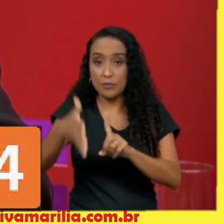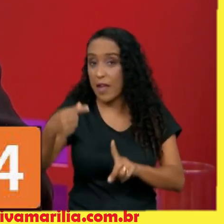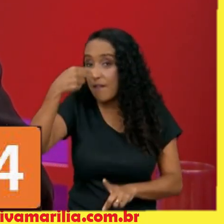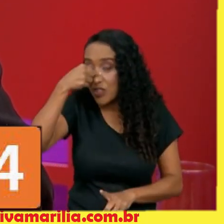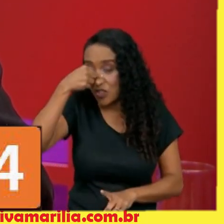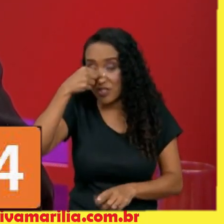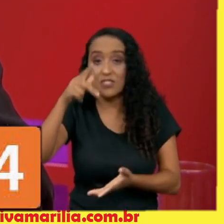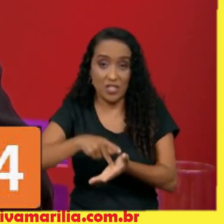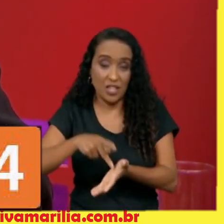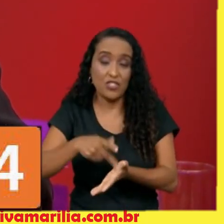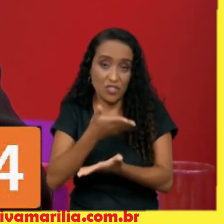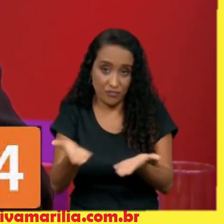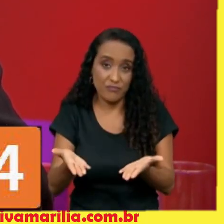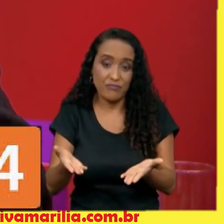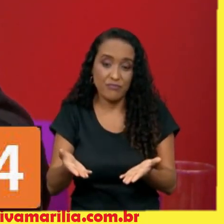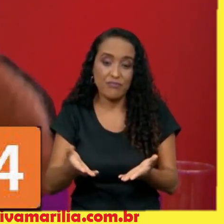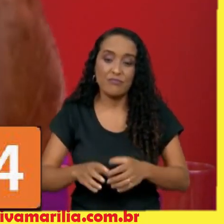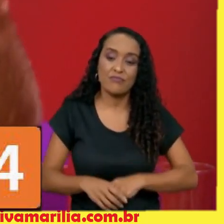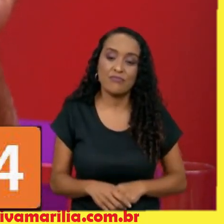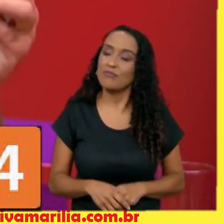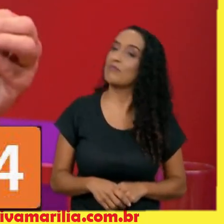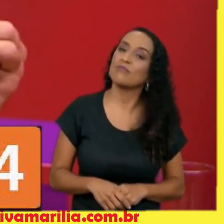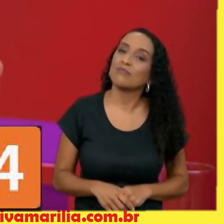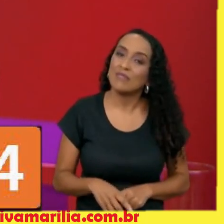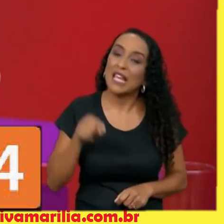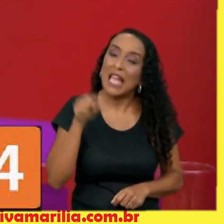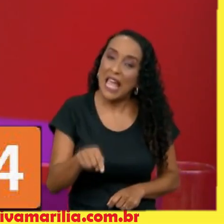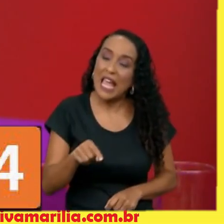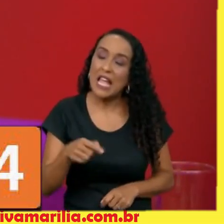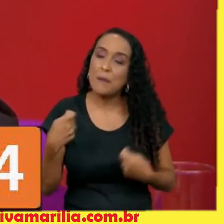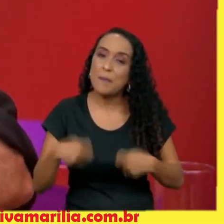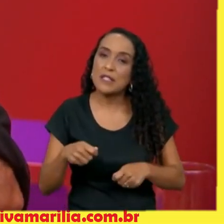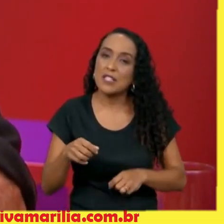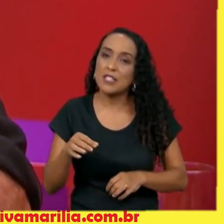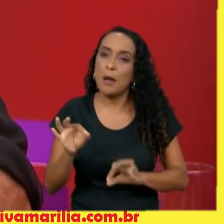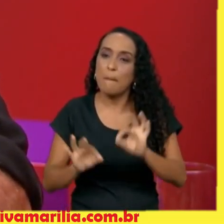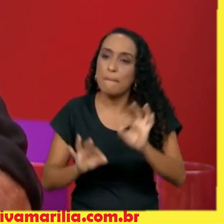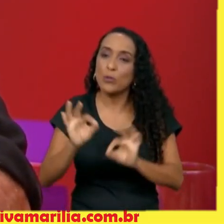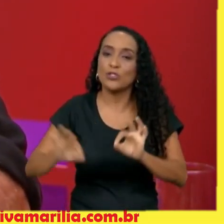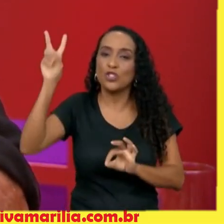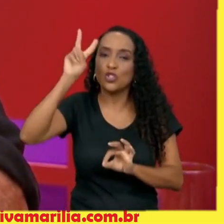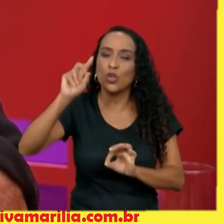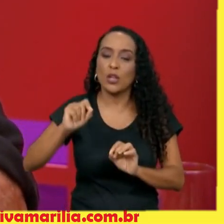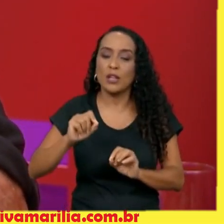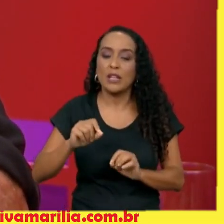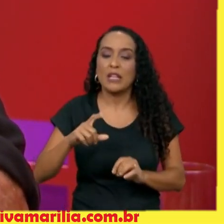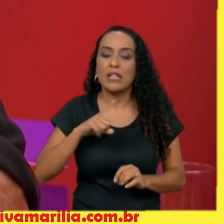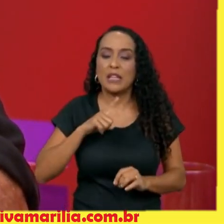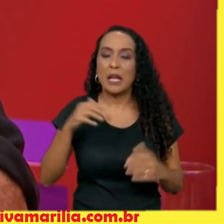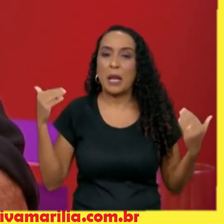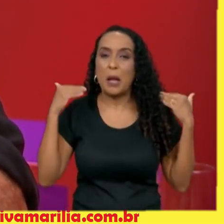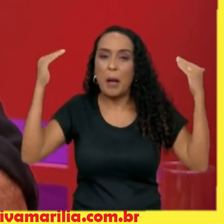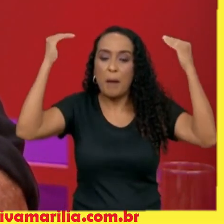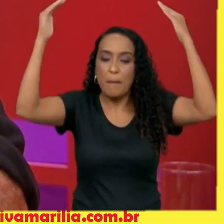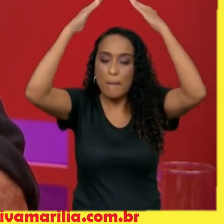Tal, né? Quer dizer, foi algo urdido, alguém tem que remontar essa história. Chega aquele papa maluco, aquele